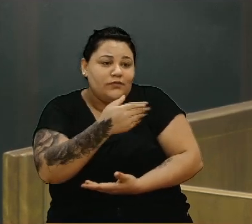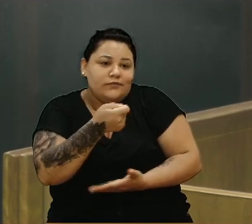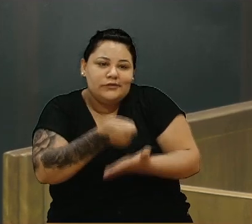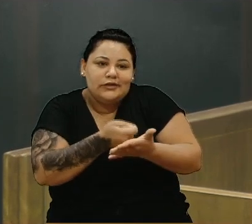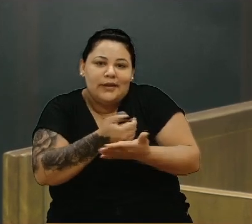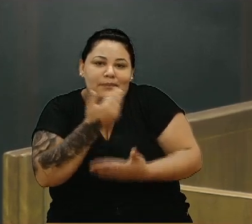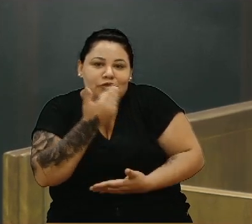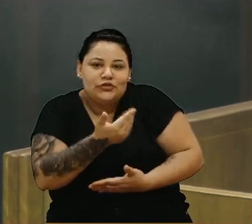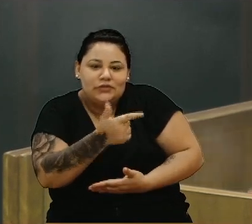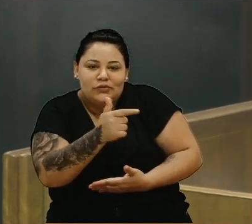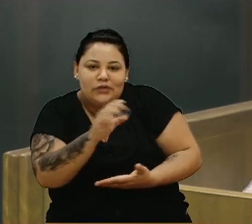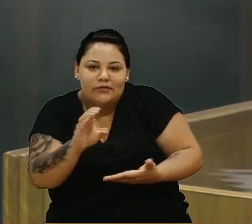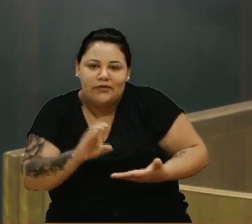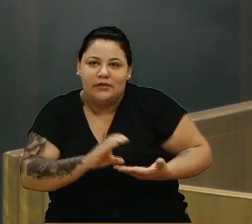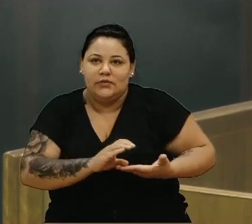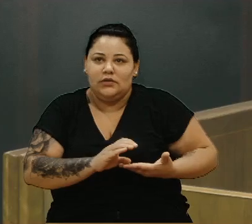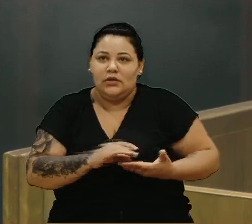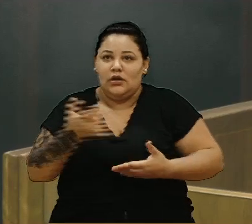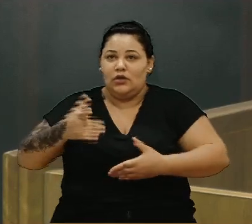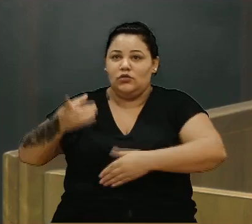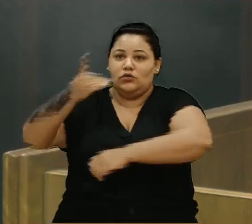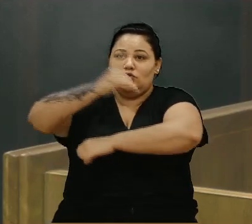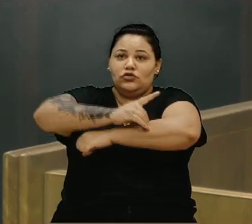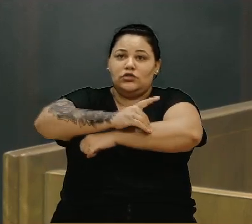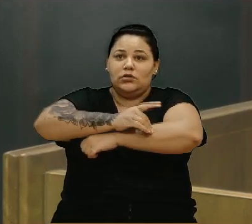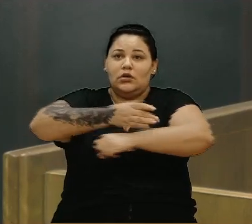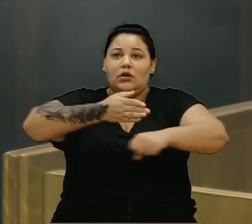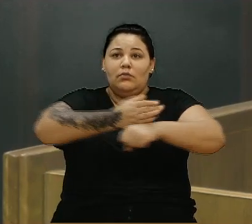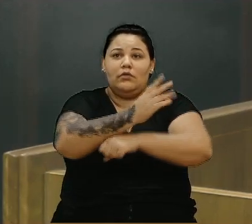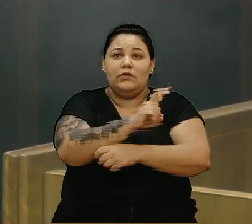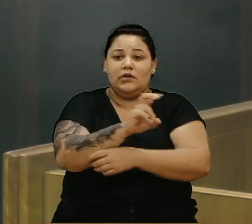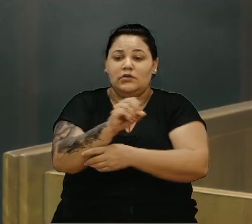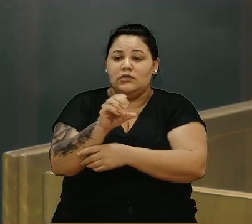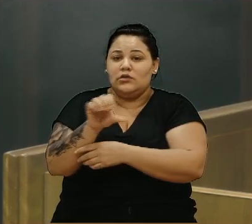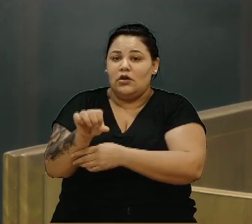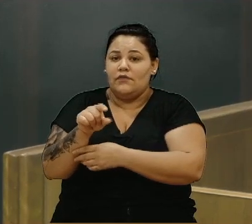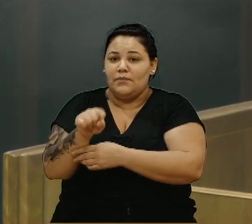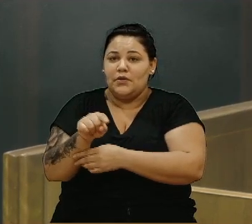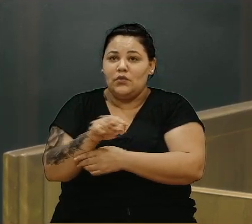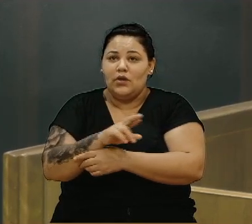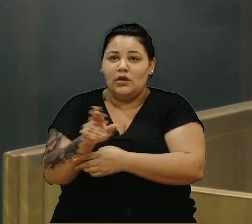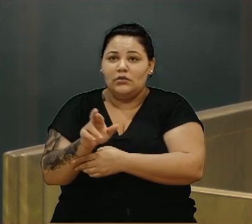tem recurso. E aí no outro dia eu chego aqui e aprovo 509 mil reais.